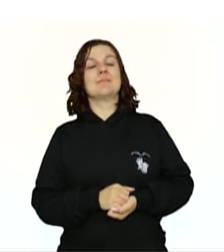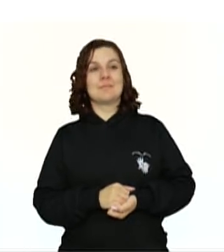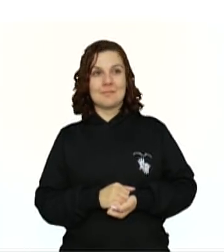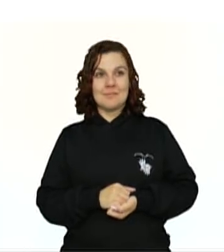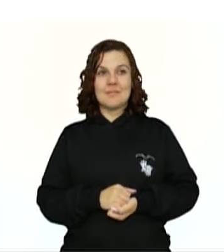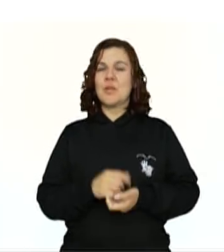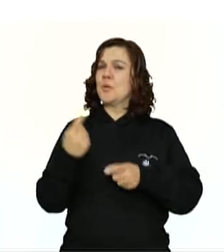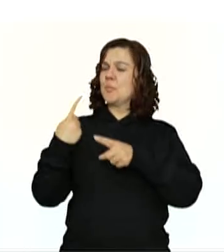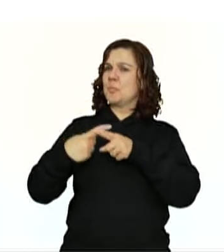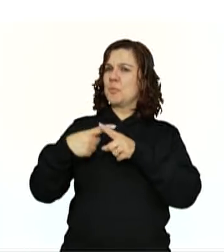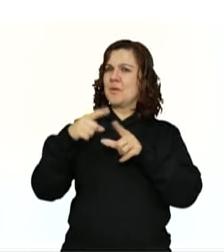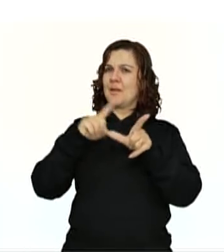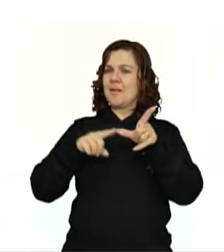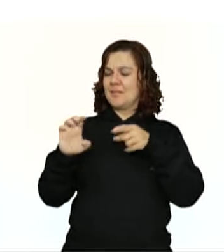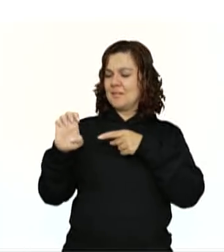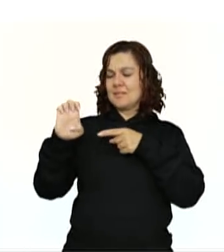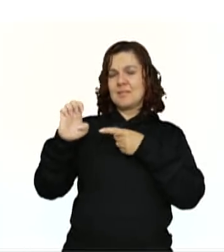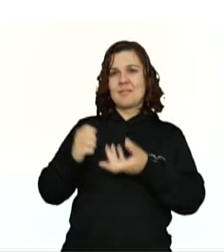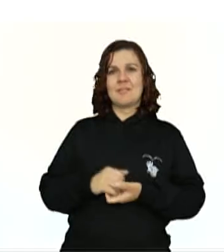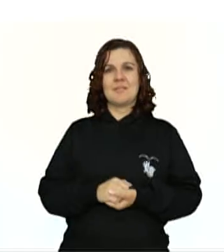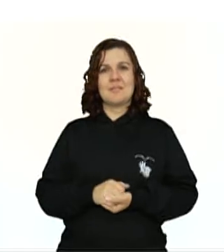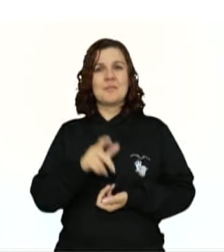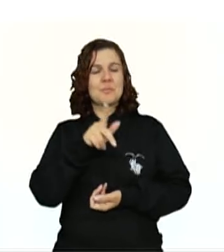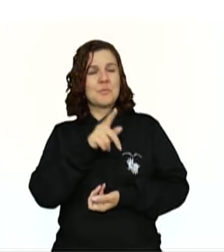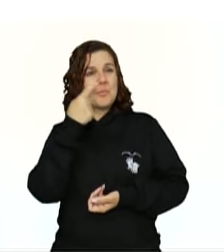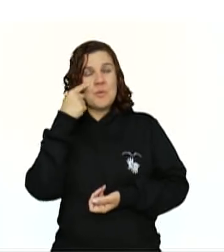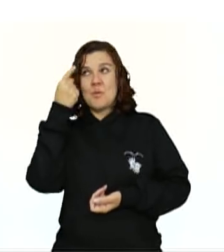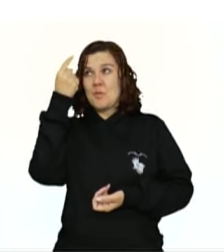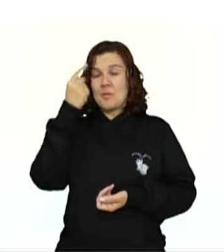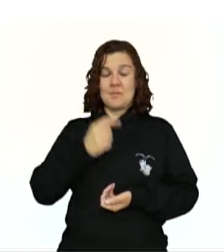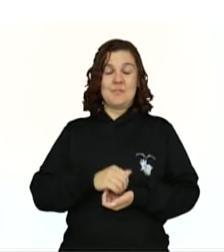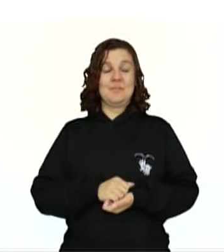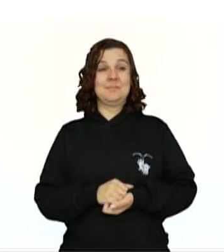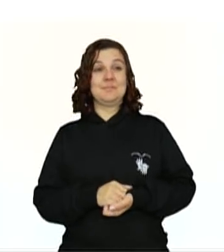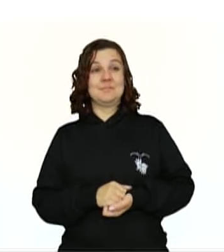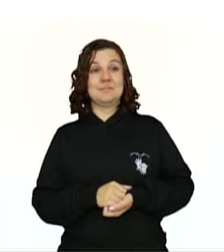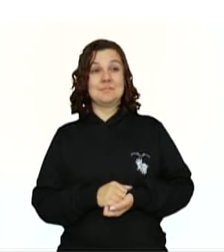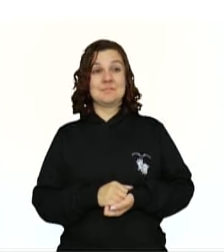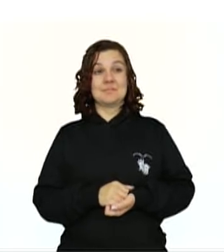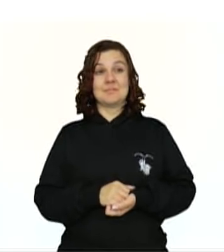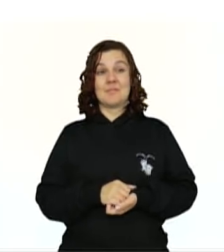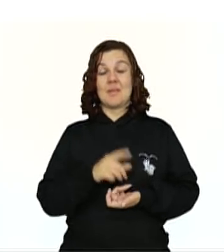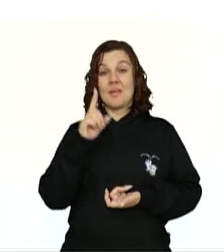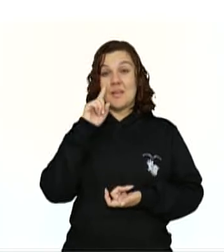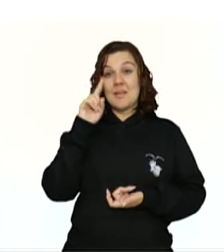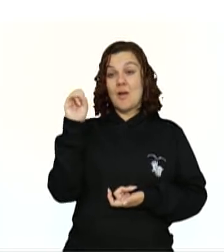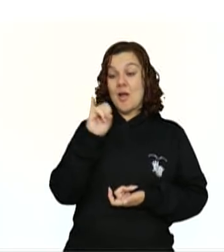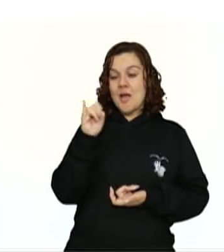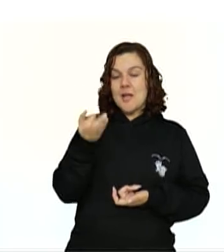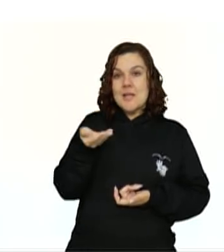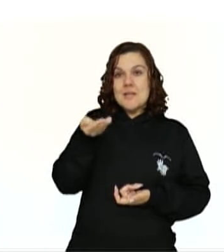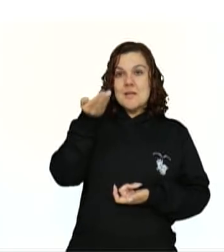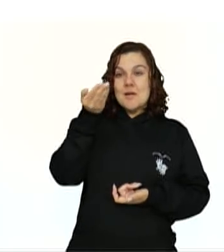turma. Por que a letra E, prof? Veja, porque